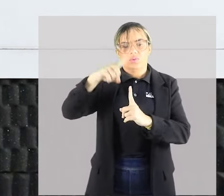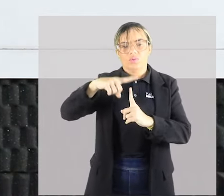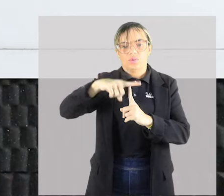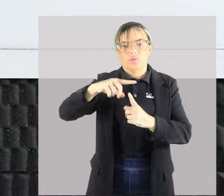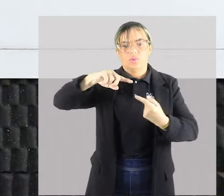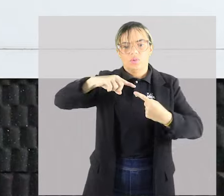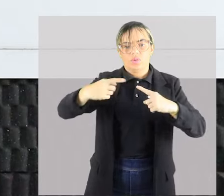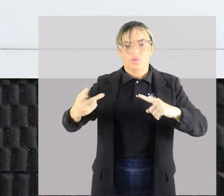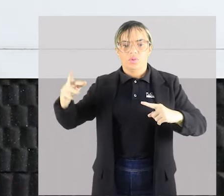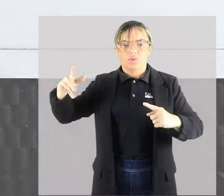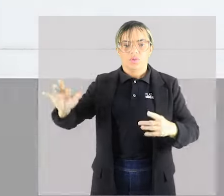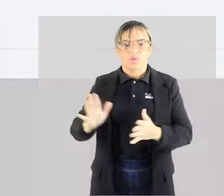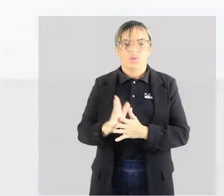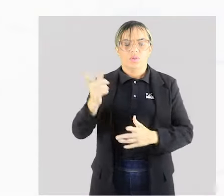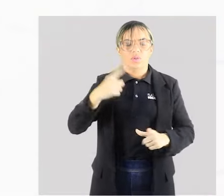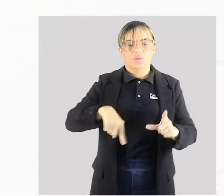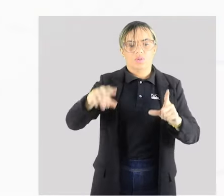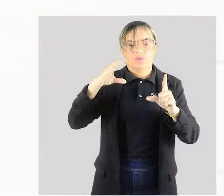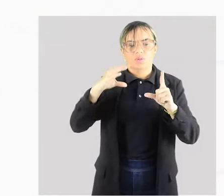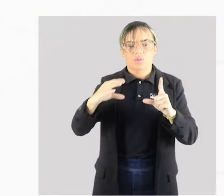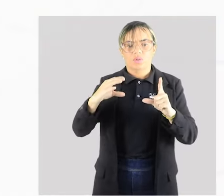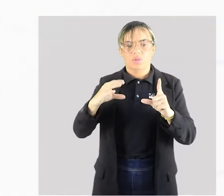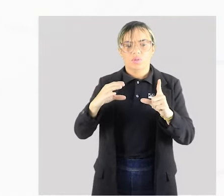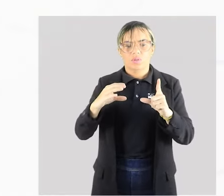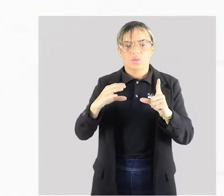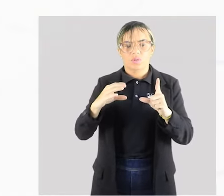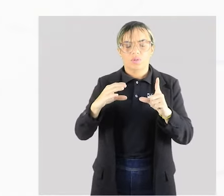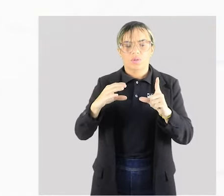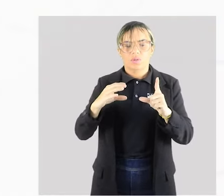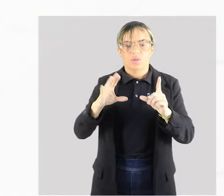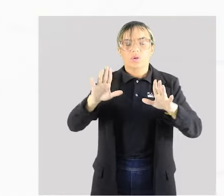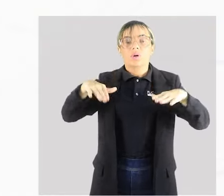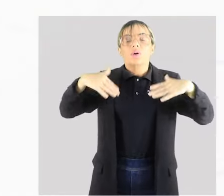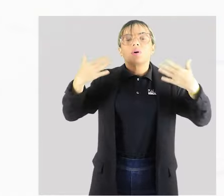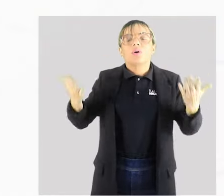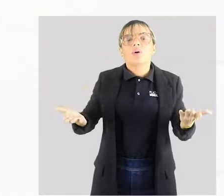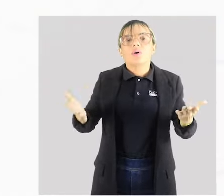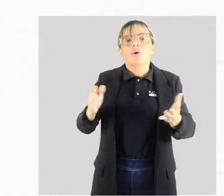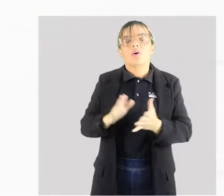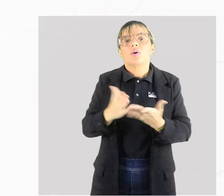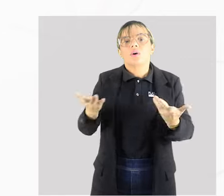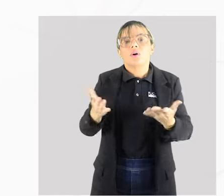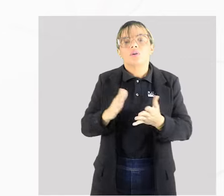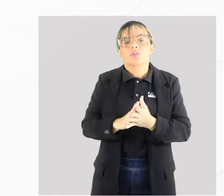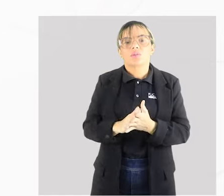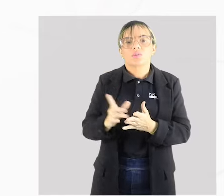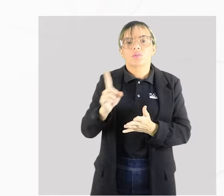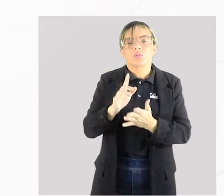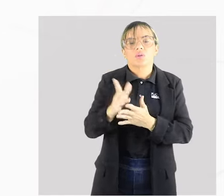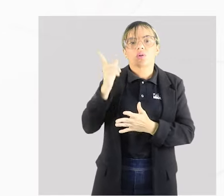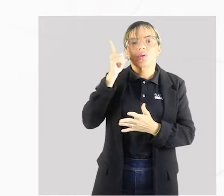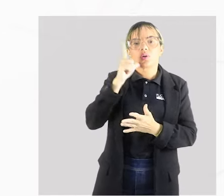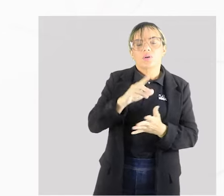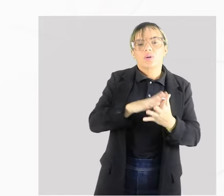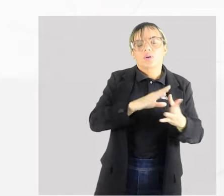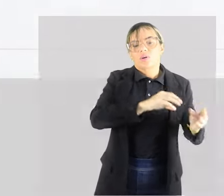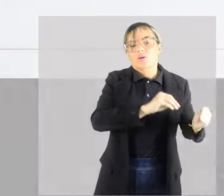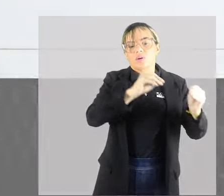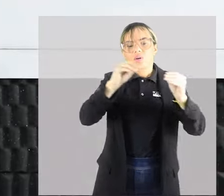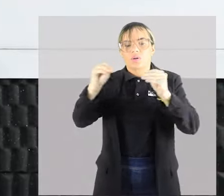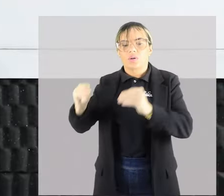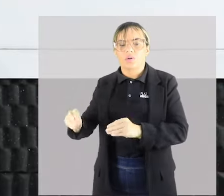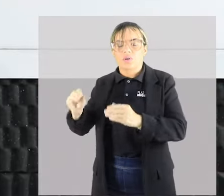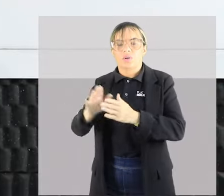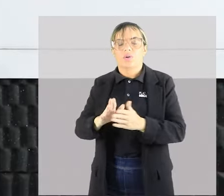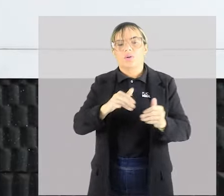de RNA letra C síntese de proteínas E aí se eu não consigo formar né transportar na verdade